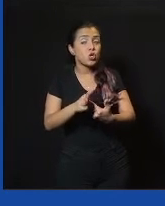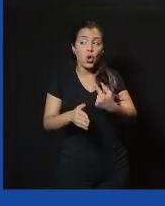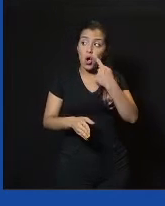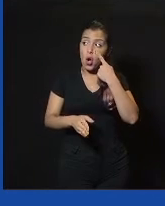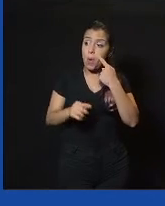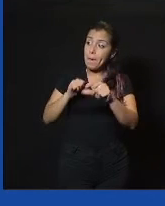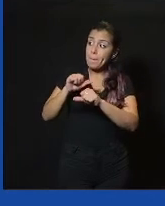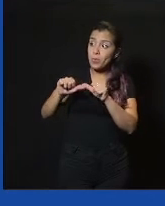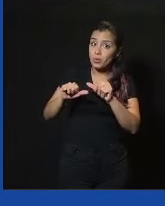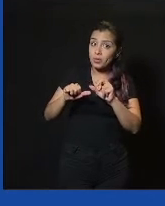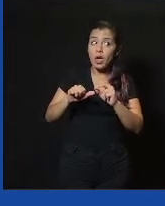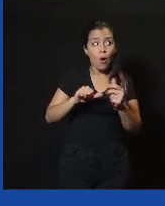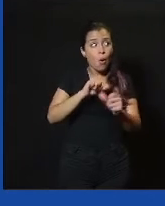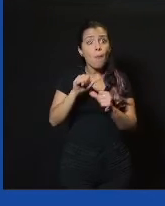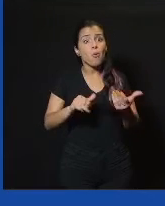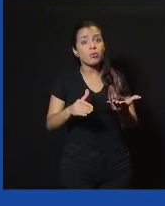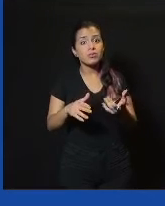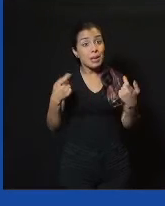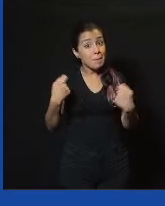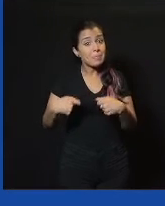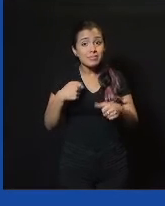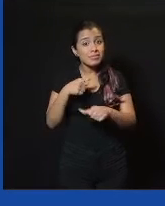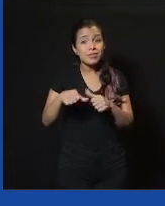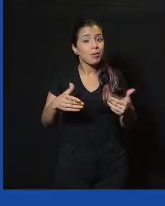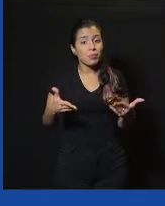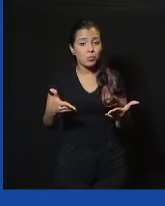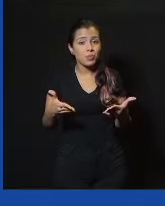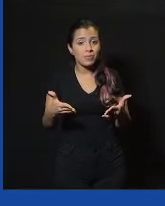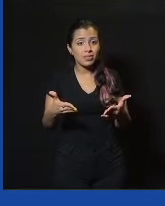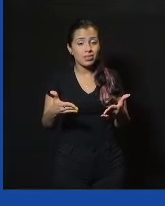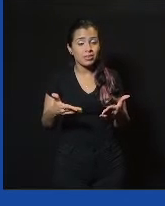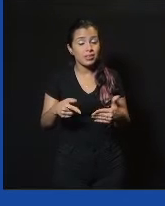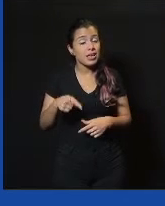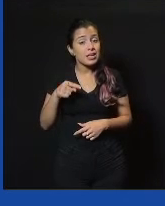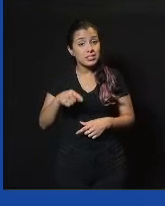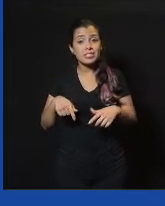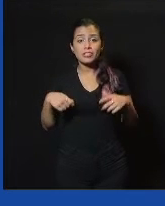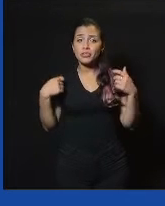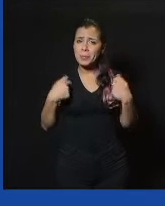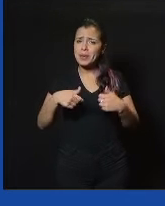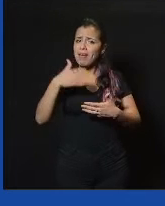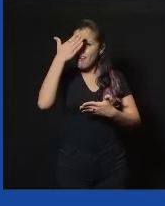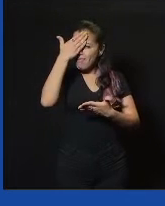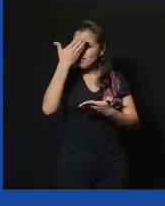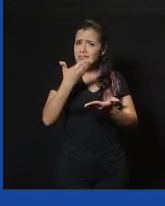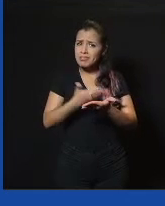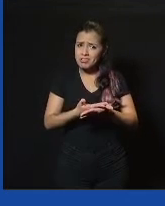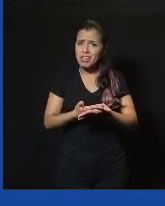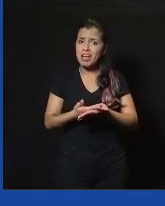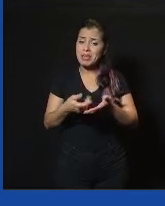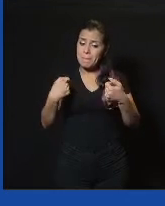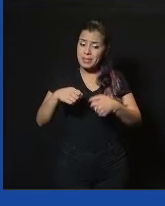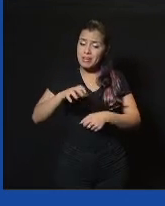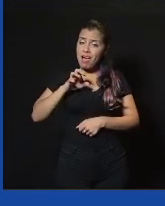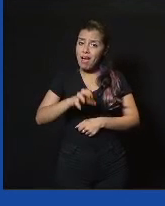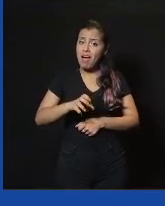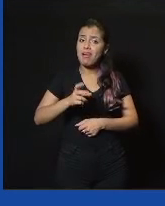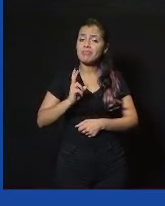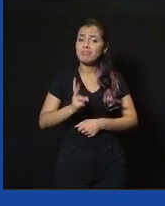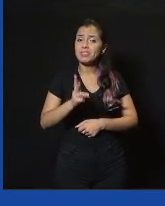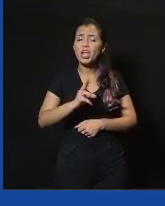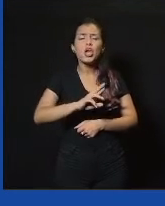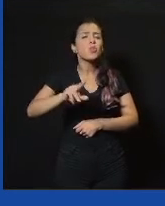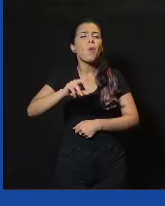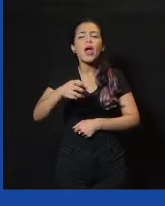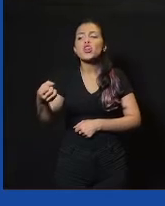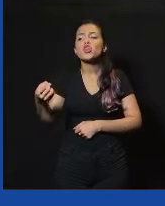ou muda. É nesse nível, assim. E a gente precisa acreditar que agora tem que ser dessa forma. Sem Sim. ser o novo normal,